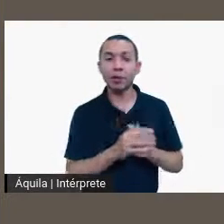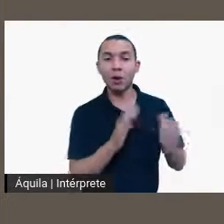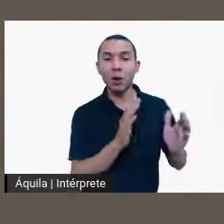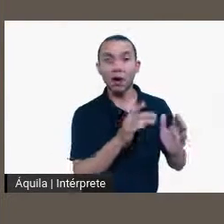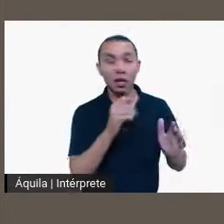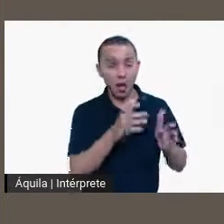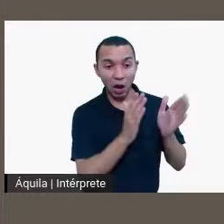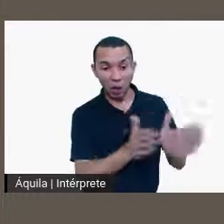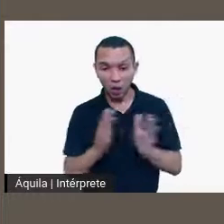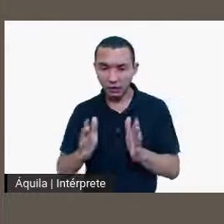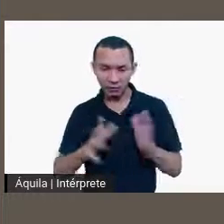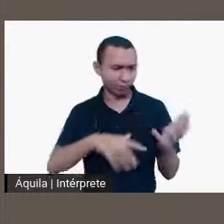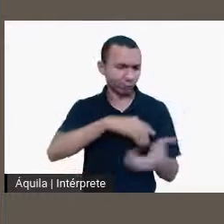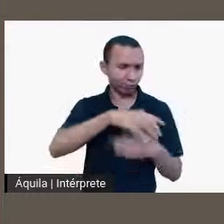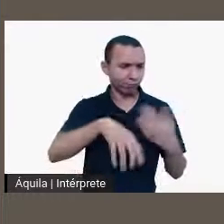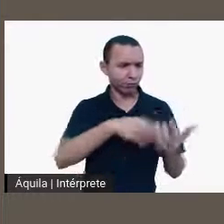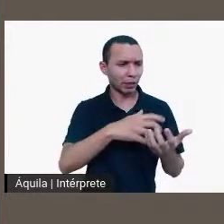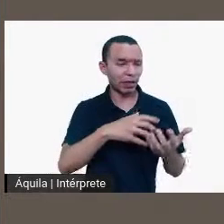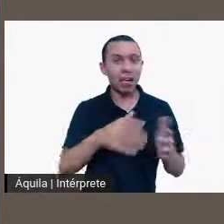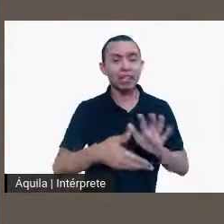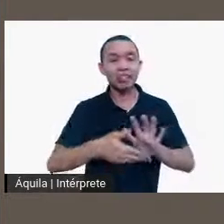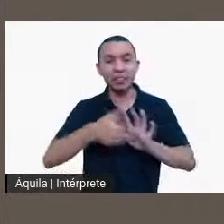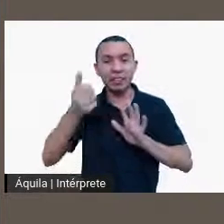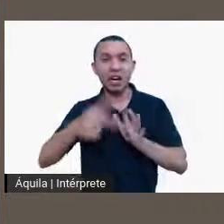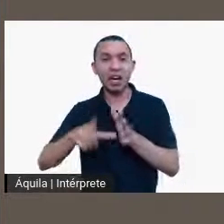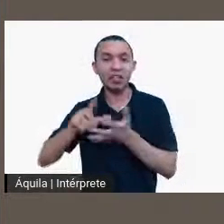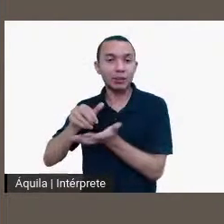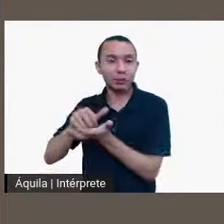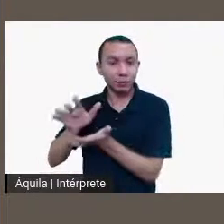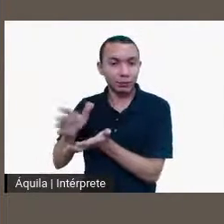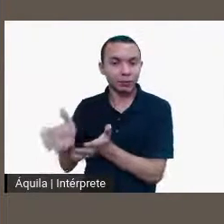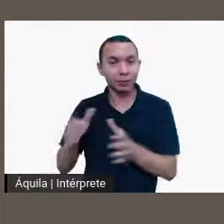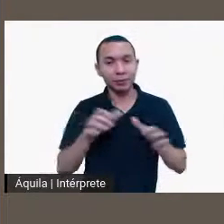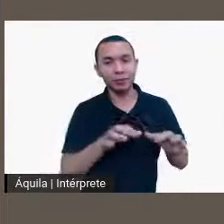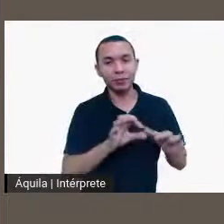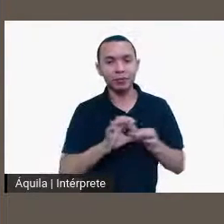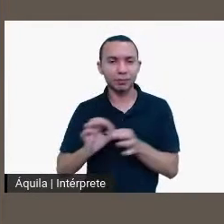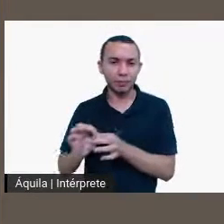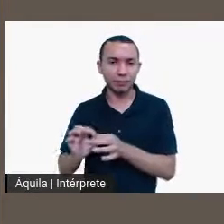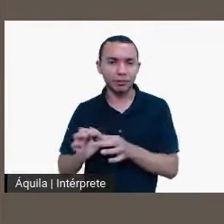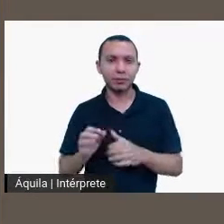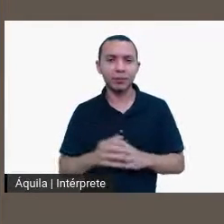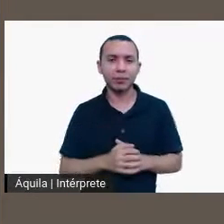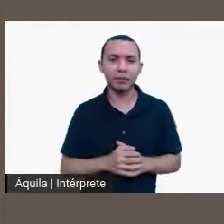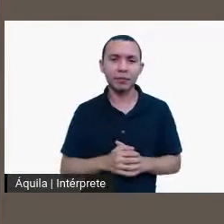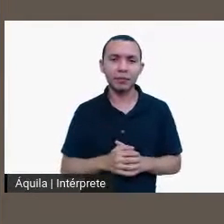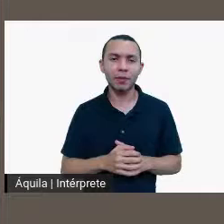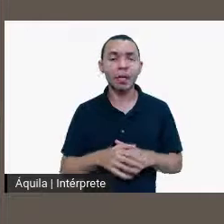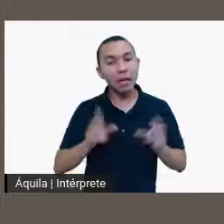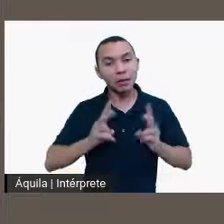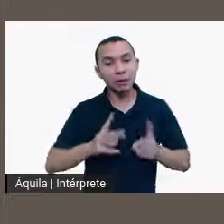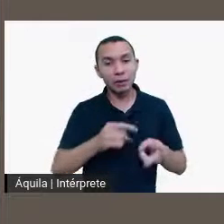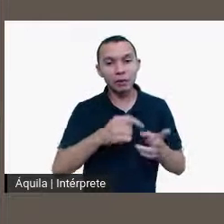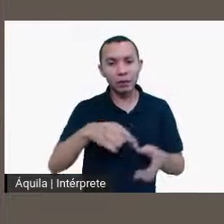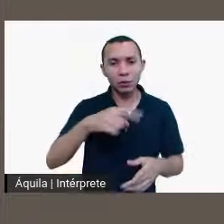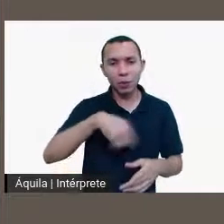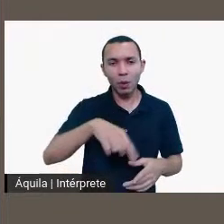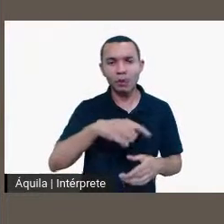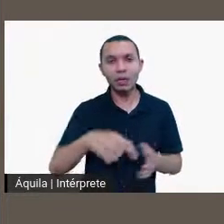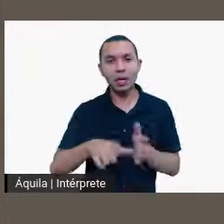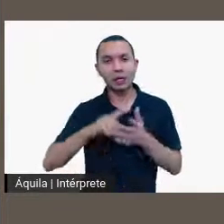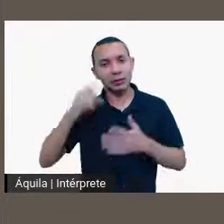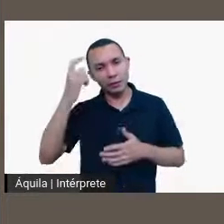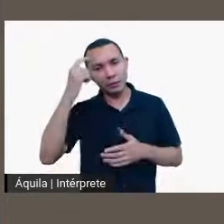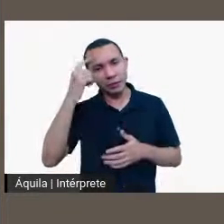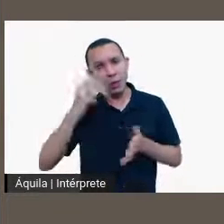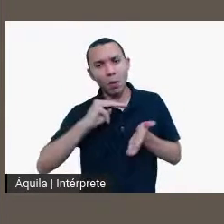organizado, incluir o que estava excluído, não por gosto pelas inversões, mas como procedimento pensado, recurso